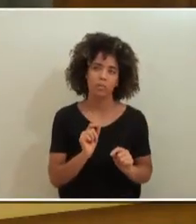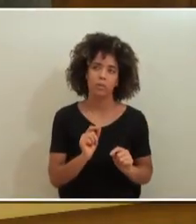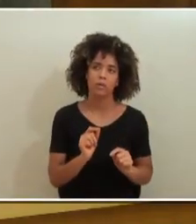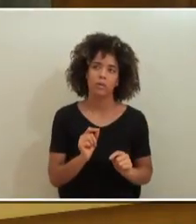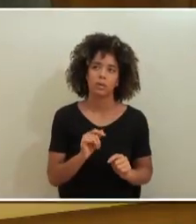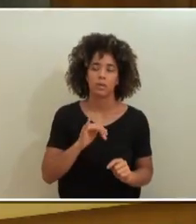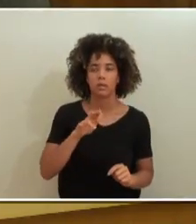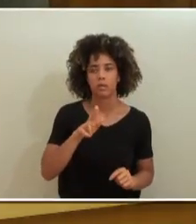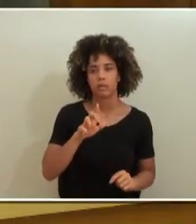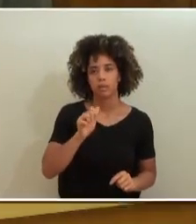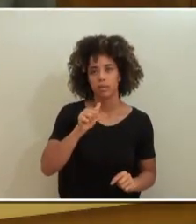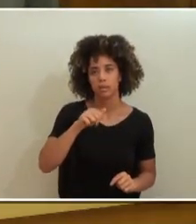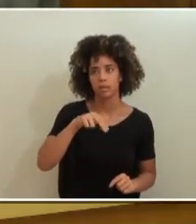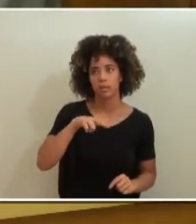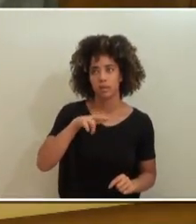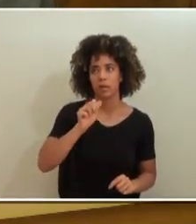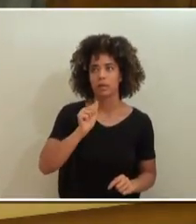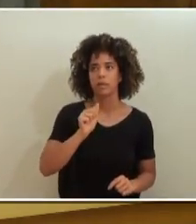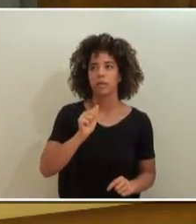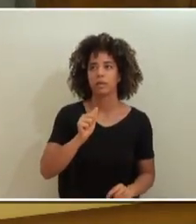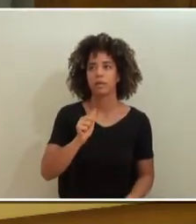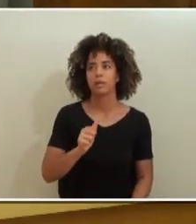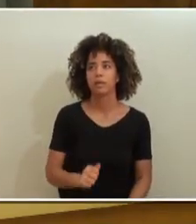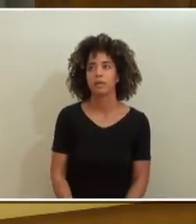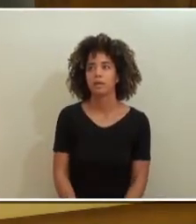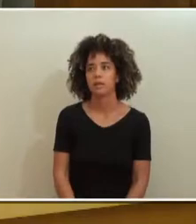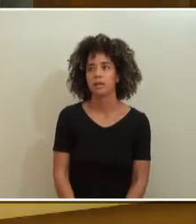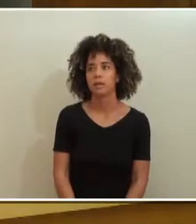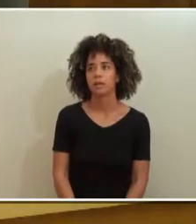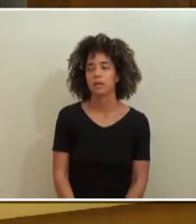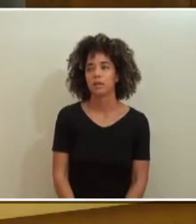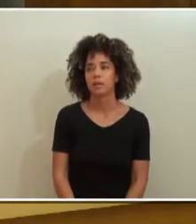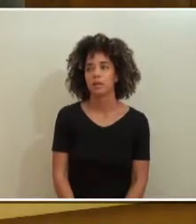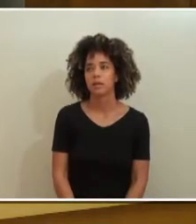Juliana? Juliana está aí? E aí, eu vou